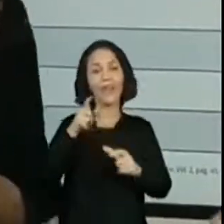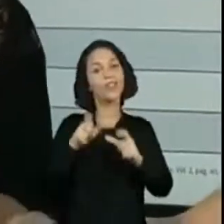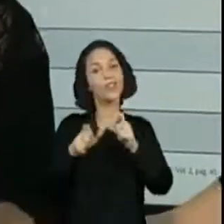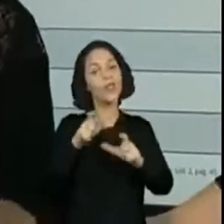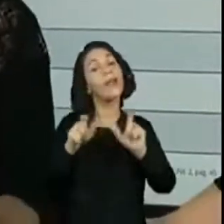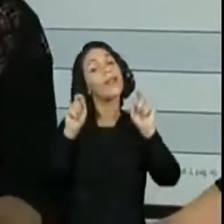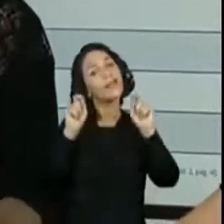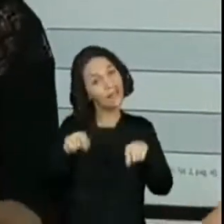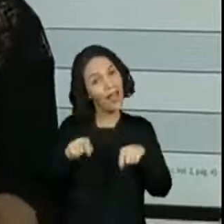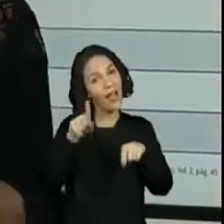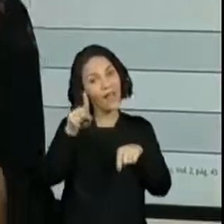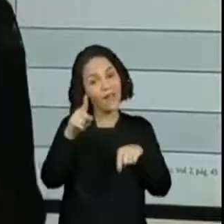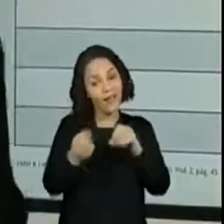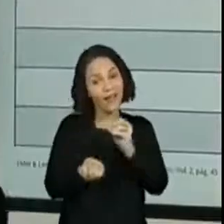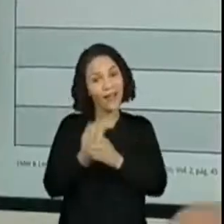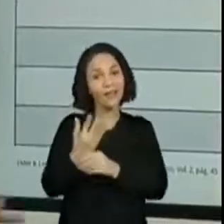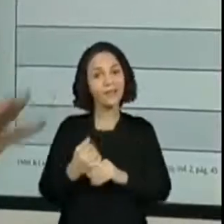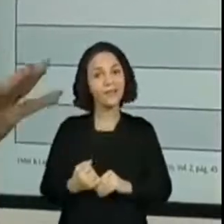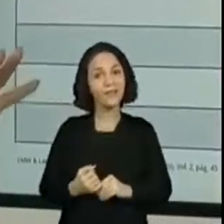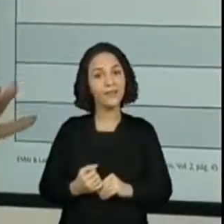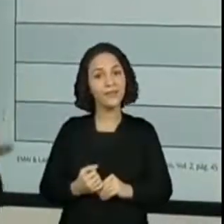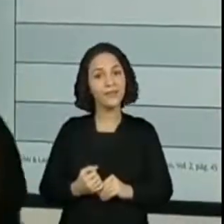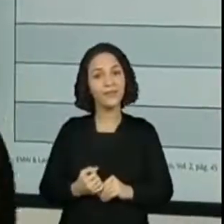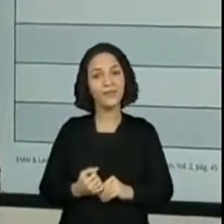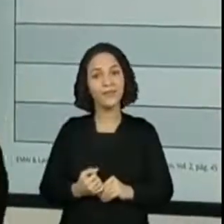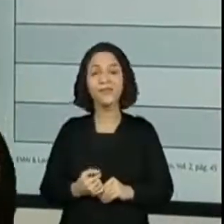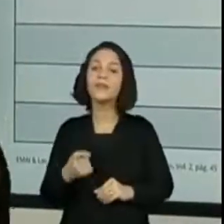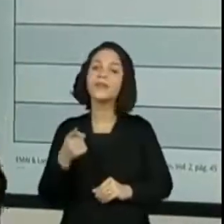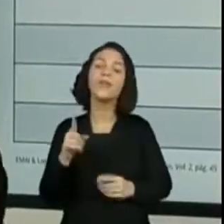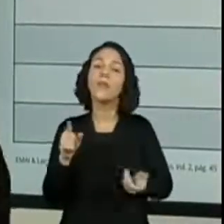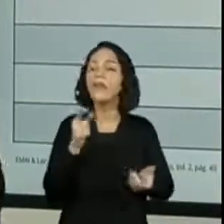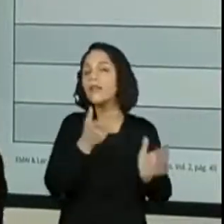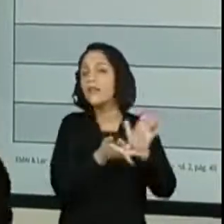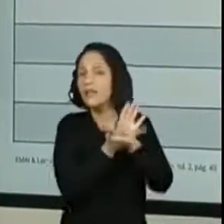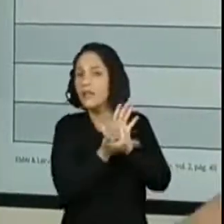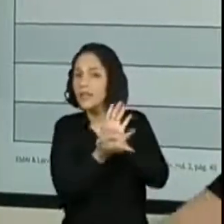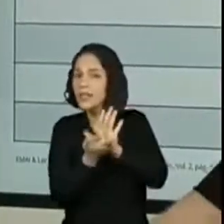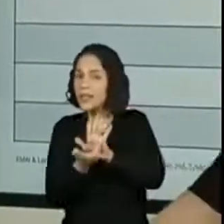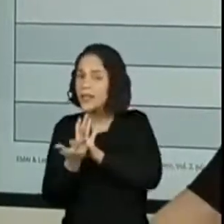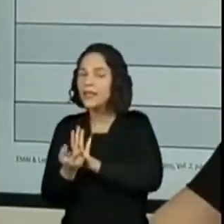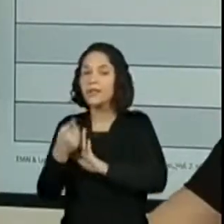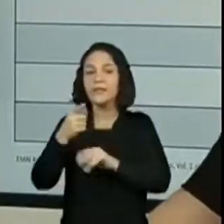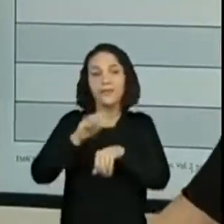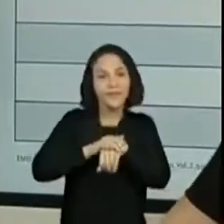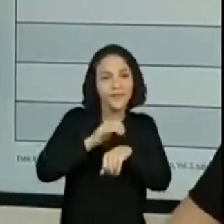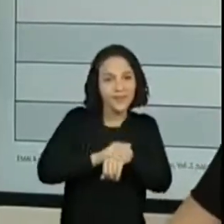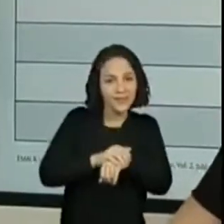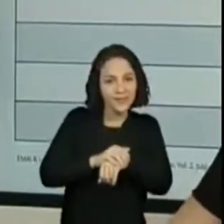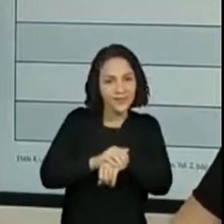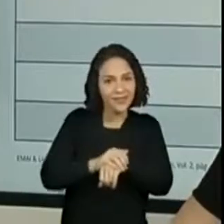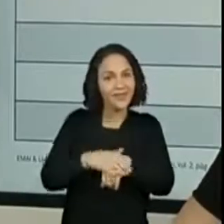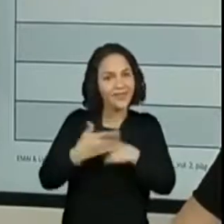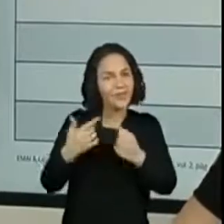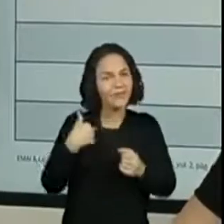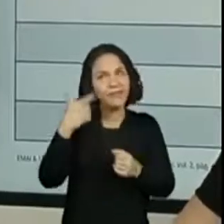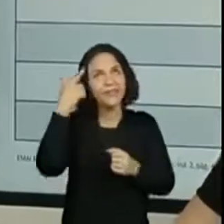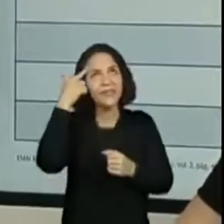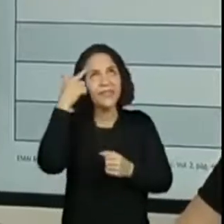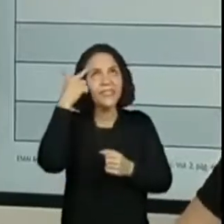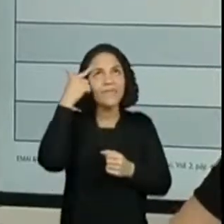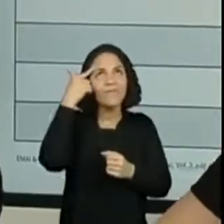vão poder construir a partir desses desenhos que vocês vão fazer aí dos formatos. Então já fiquem